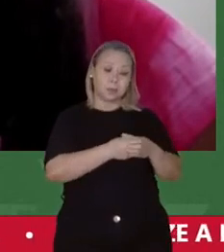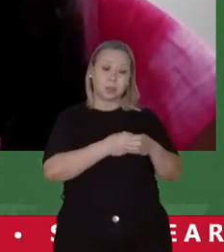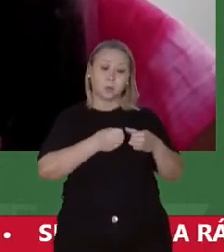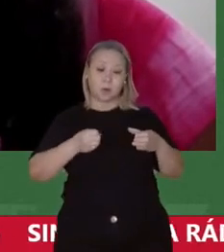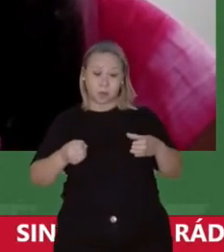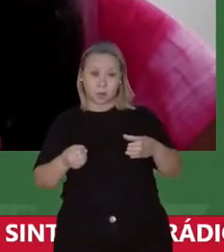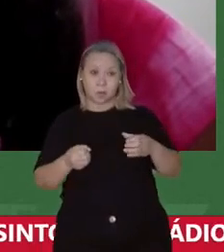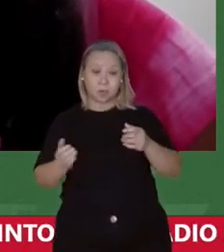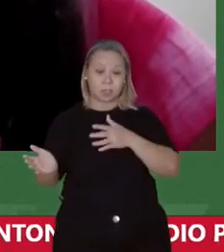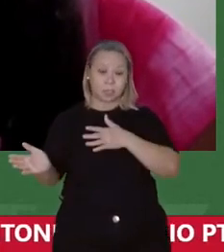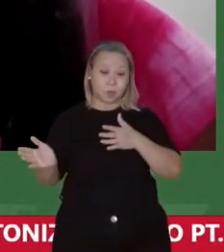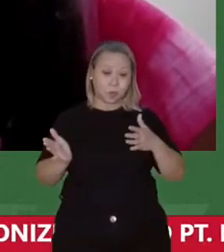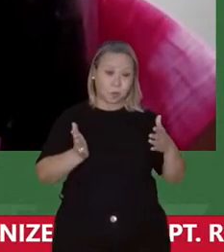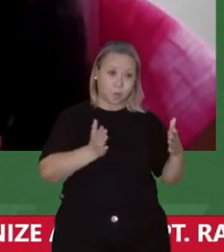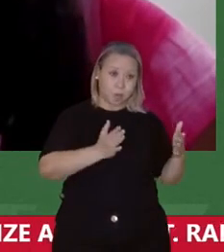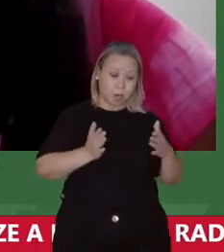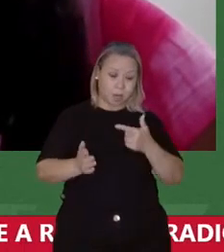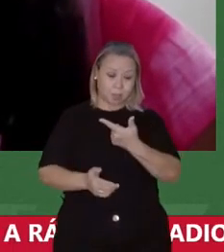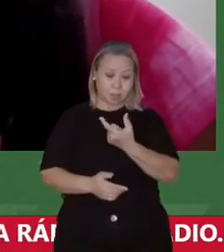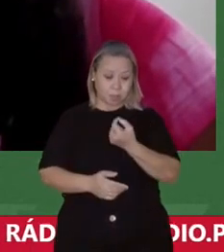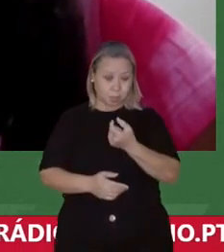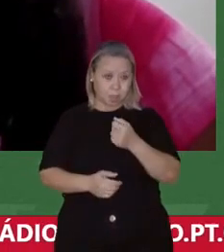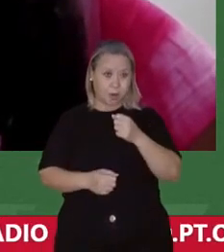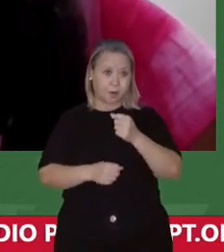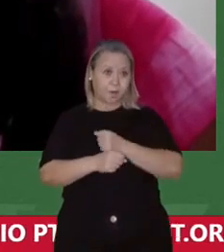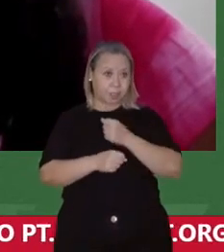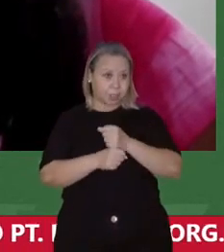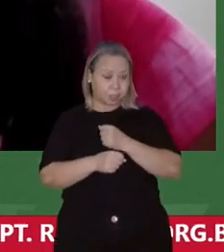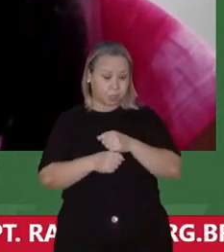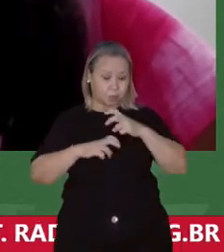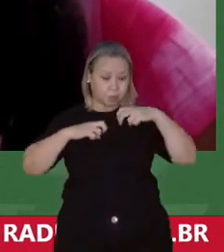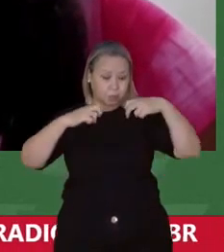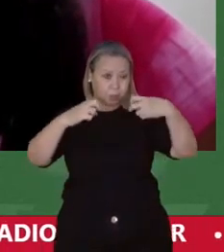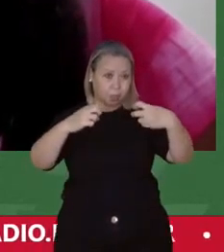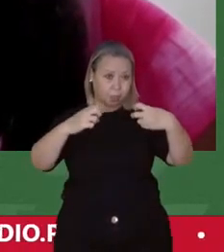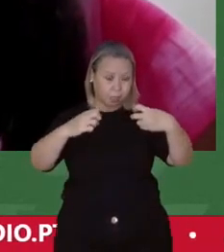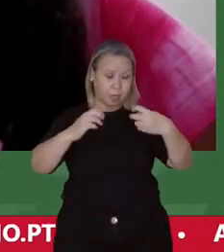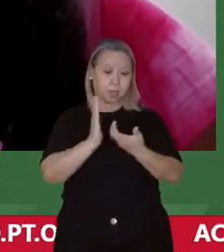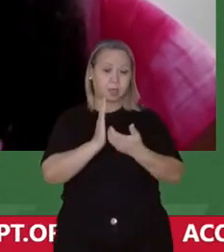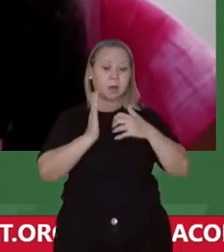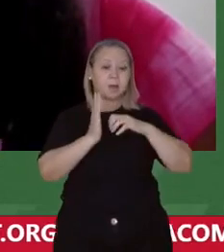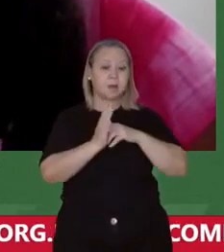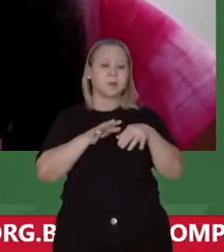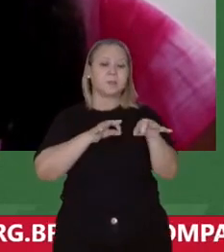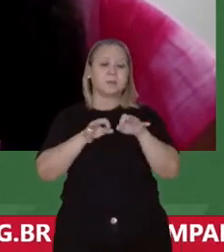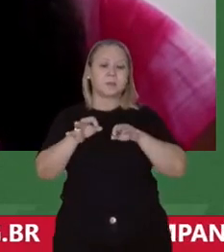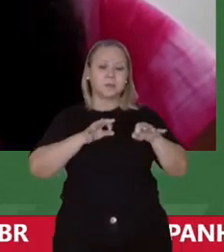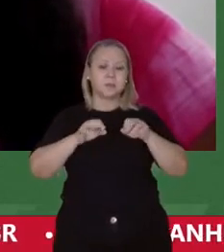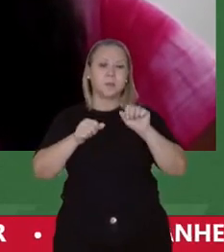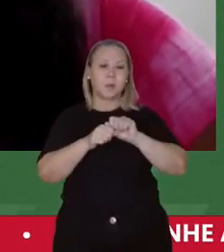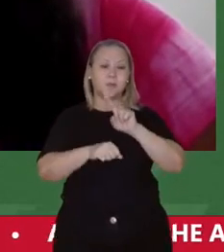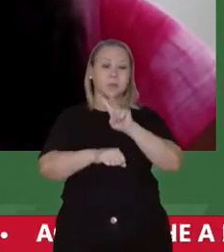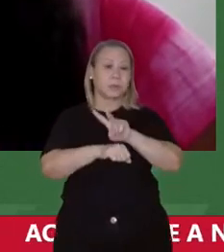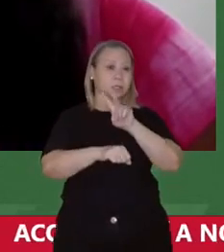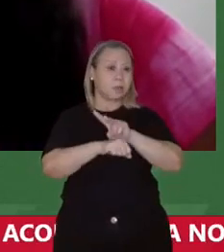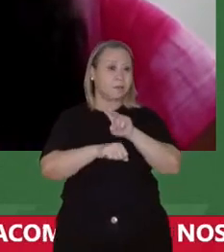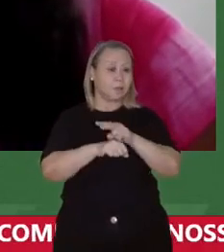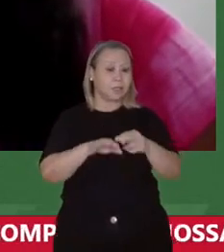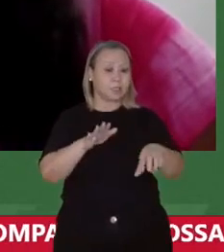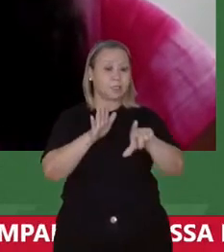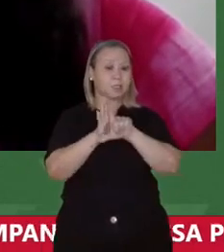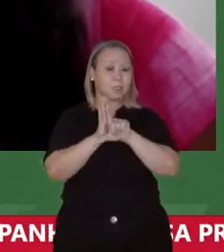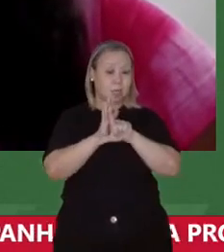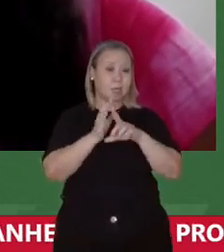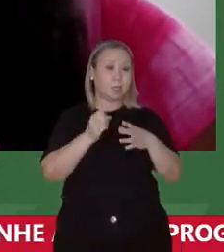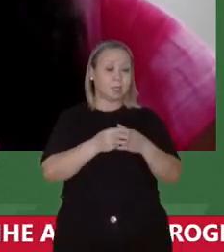anos e se extingue agora em 2022. A nossa bancada na Câmara e no Senado vem se organizando para fazer a defesa da lei de cotas,